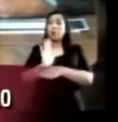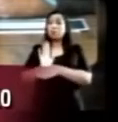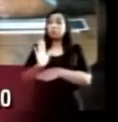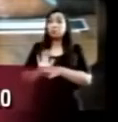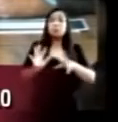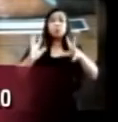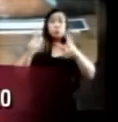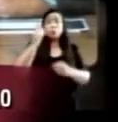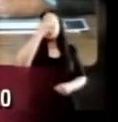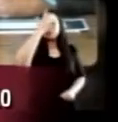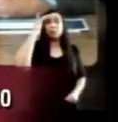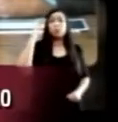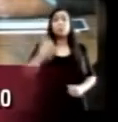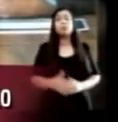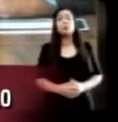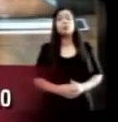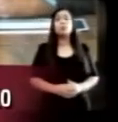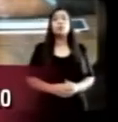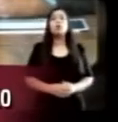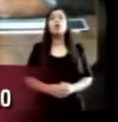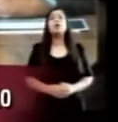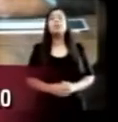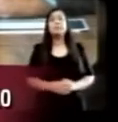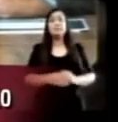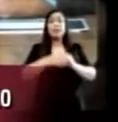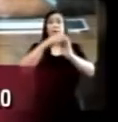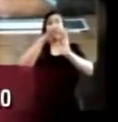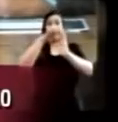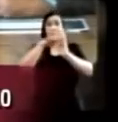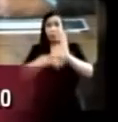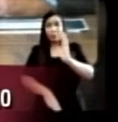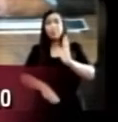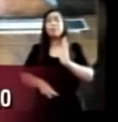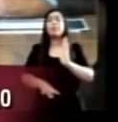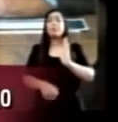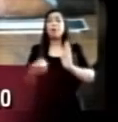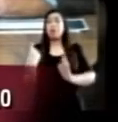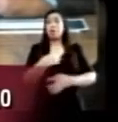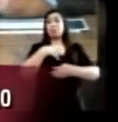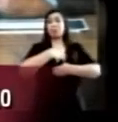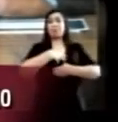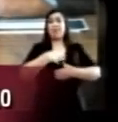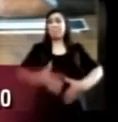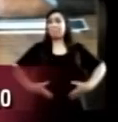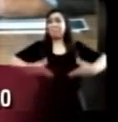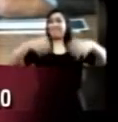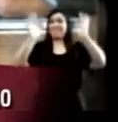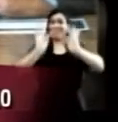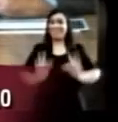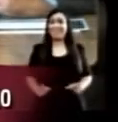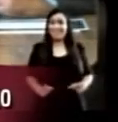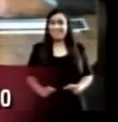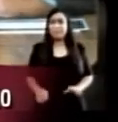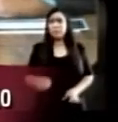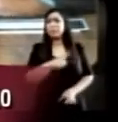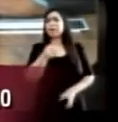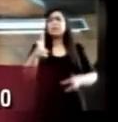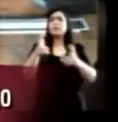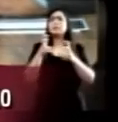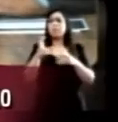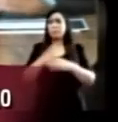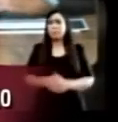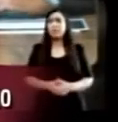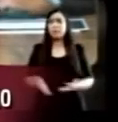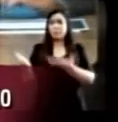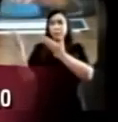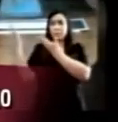colaboração da população, aquela queda, se verificasse, nos deixaria muito felizes. O que vocês estão vendo nesse